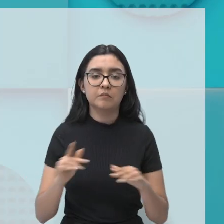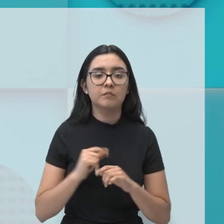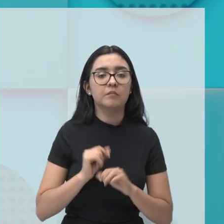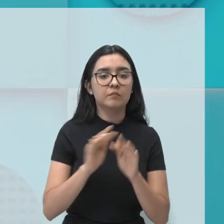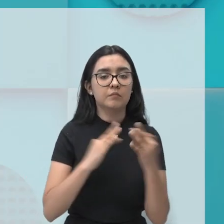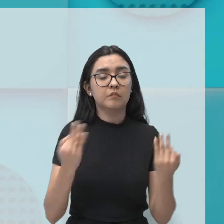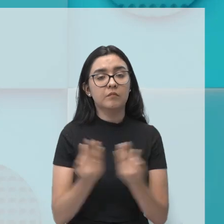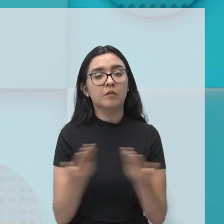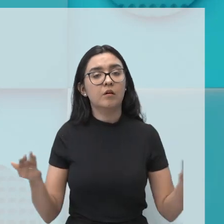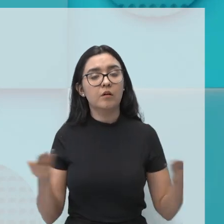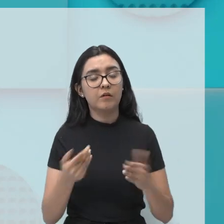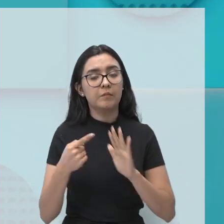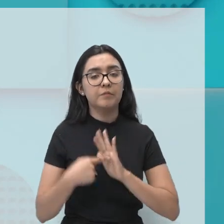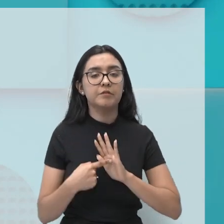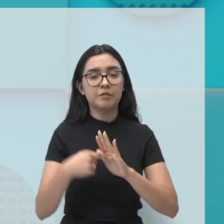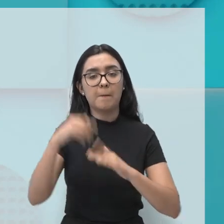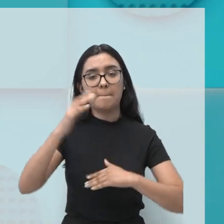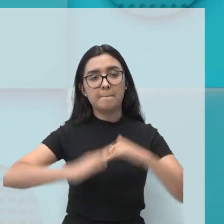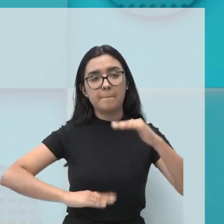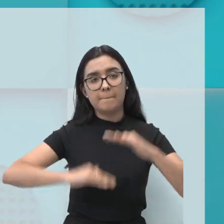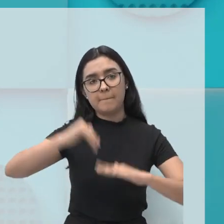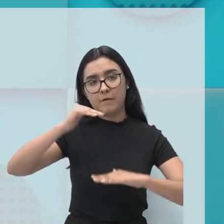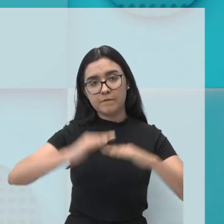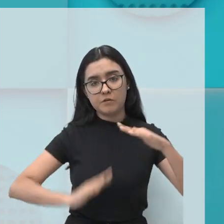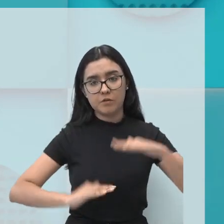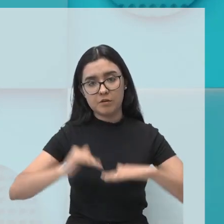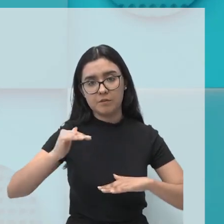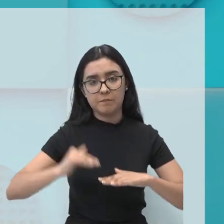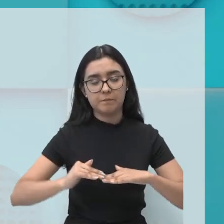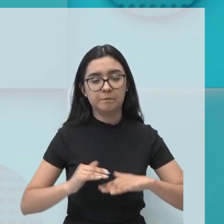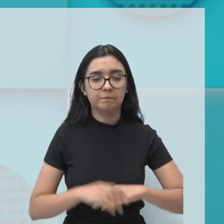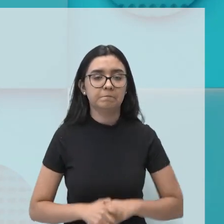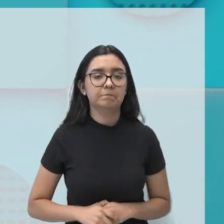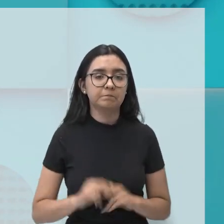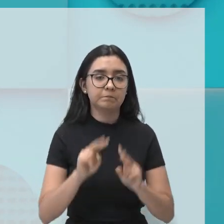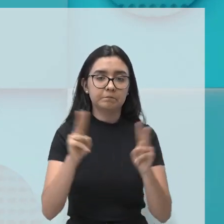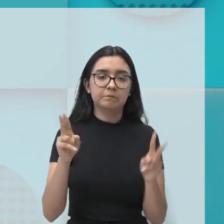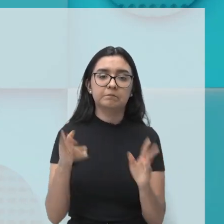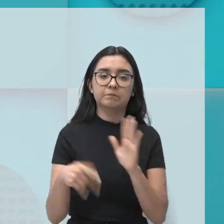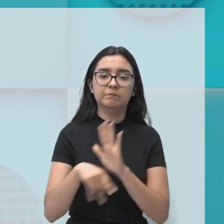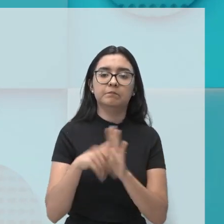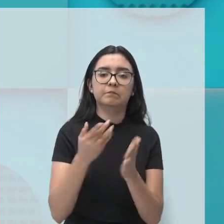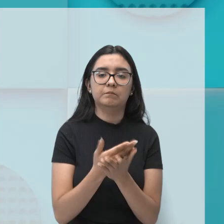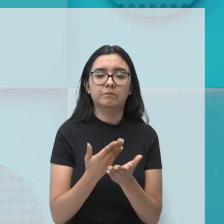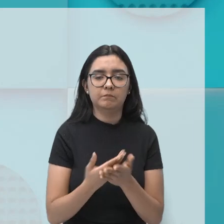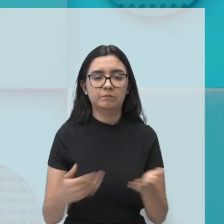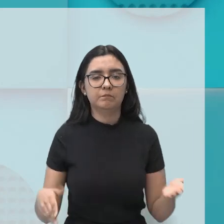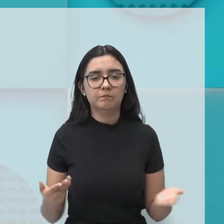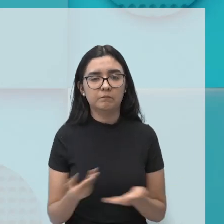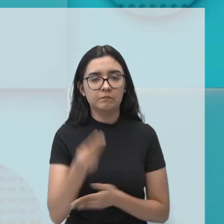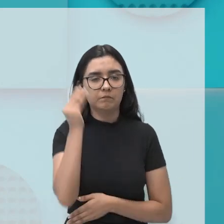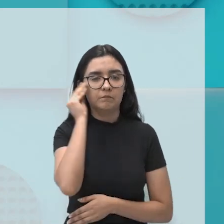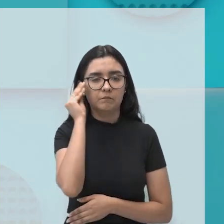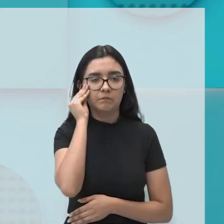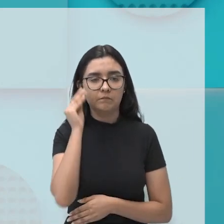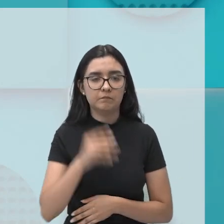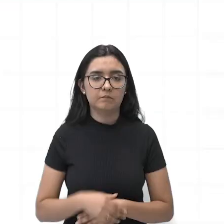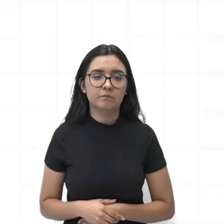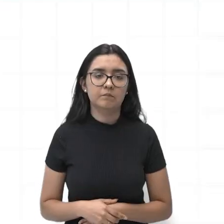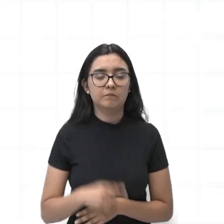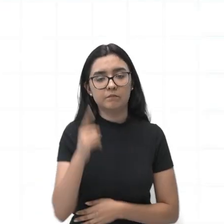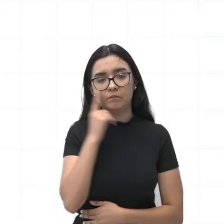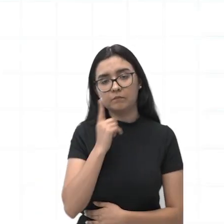vai mostrar aí um pouquinho sobre profissões, já que a gente adentrou a esse tema aqui da aula. Vamos ver algumas profissões agora?